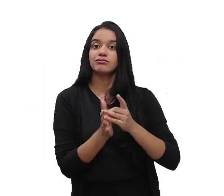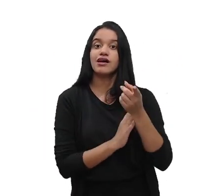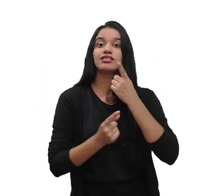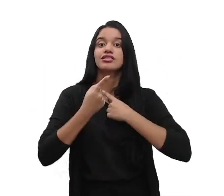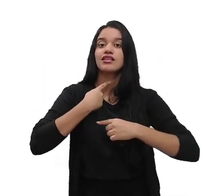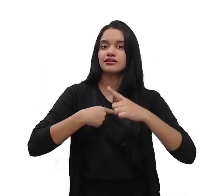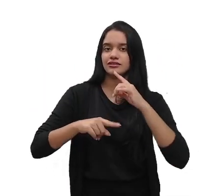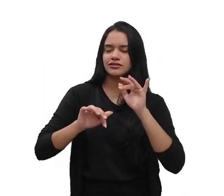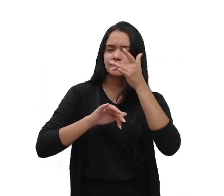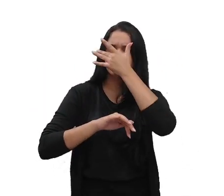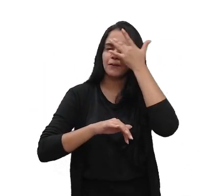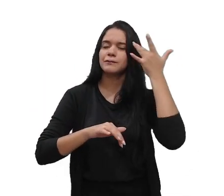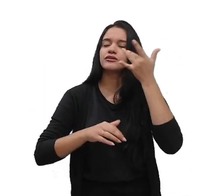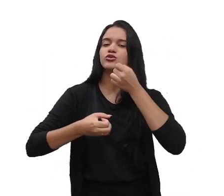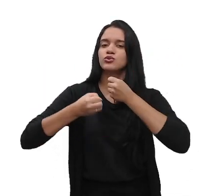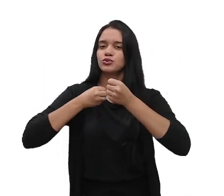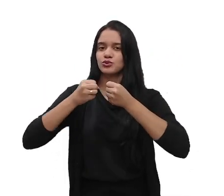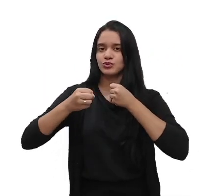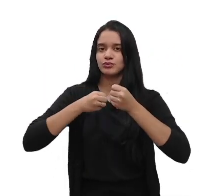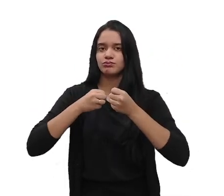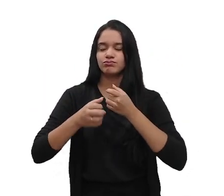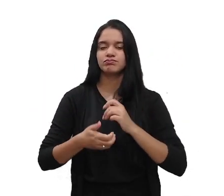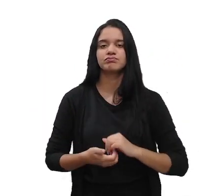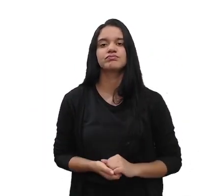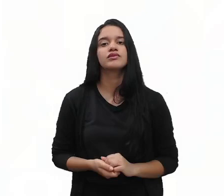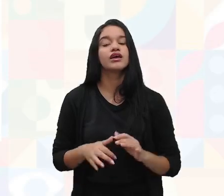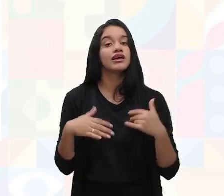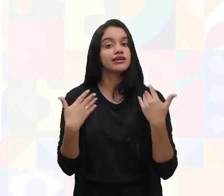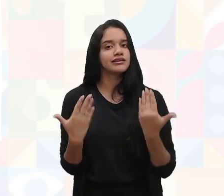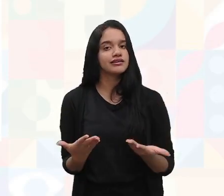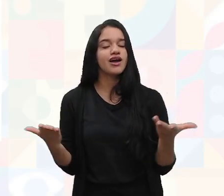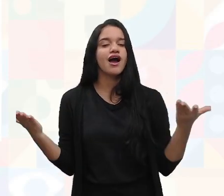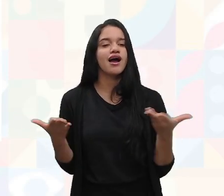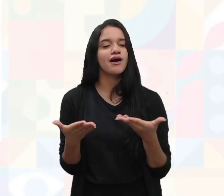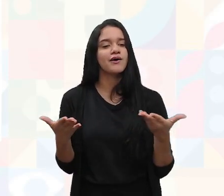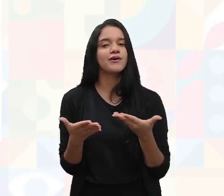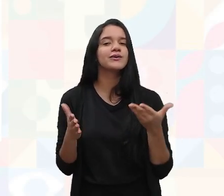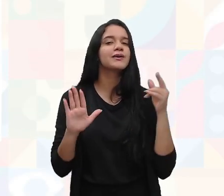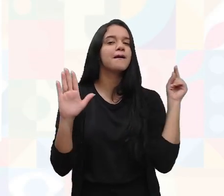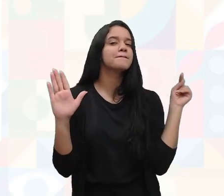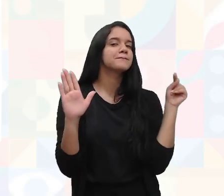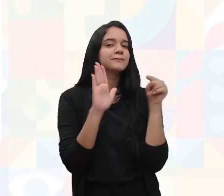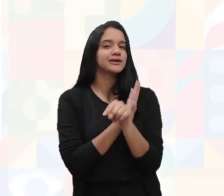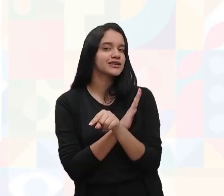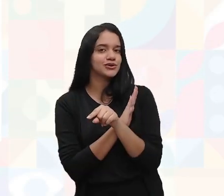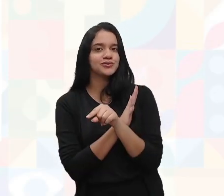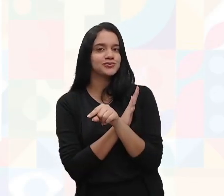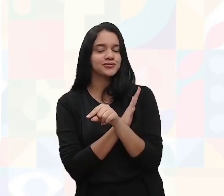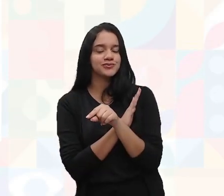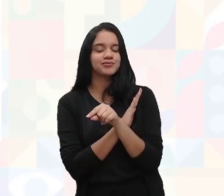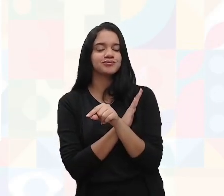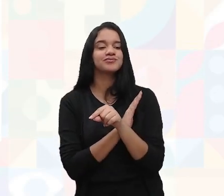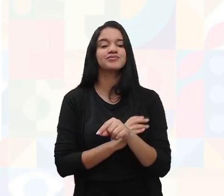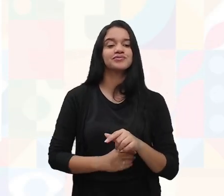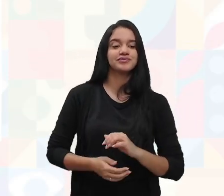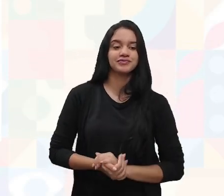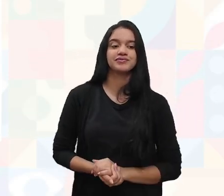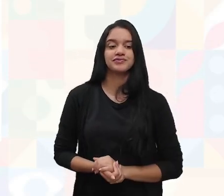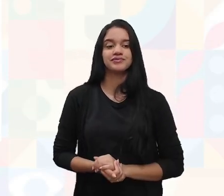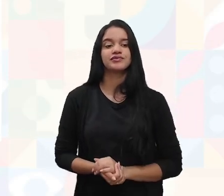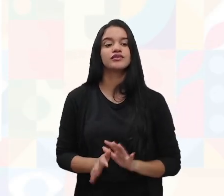desejadas da pessoa candidata. Então, agora vem aquela pergunta, que essa não pode deixar de